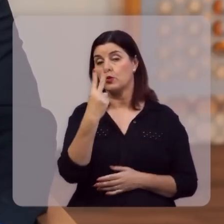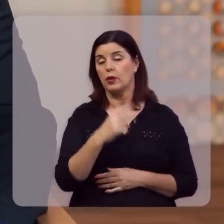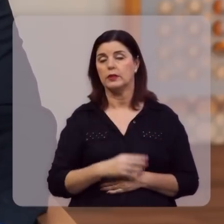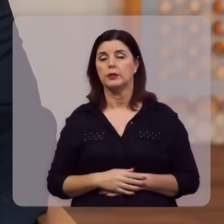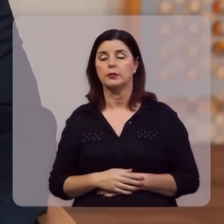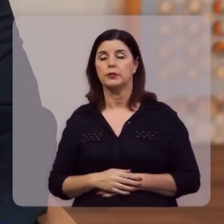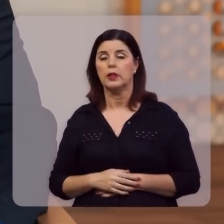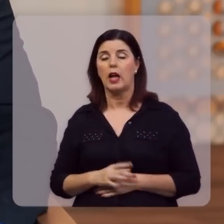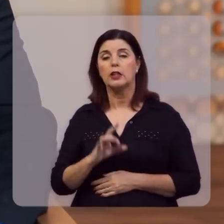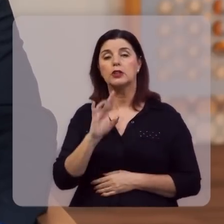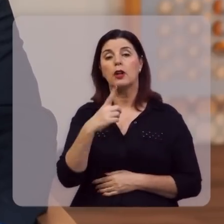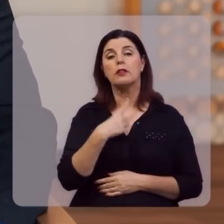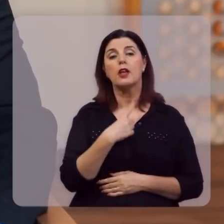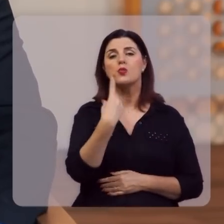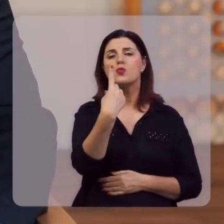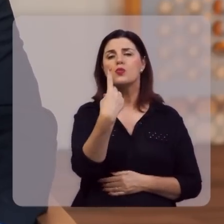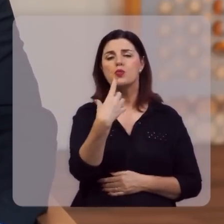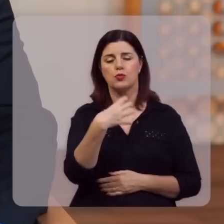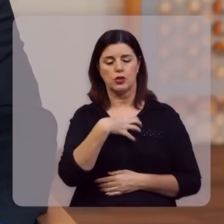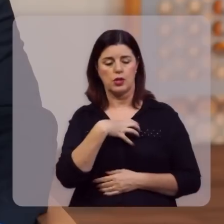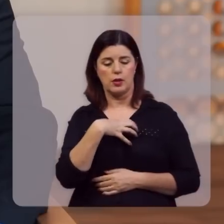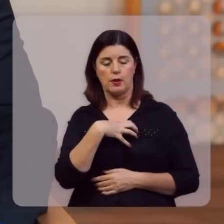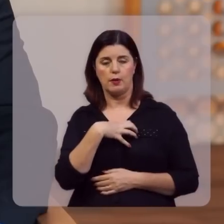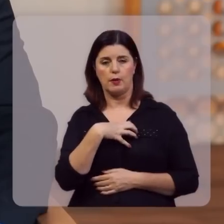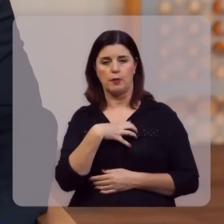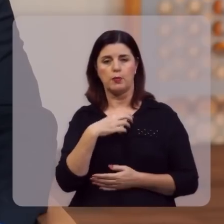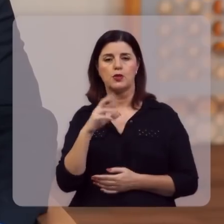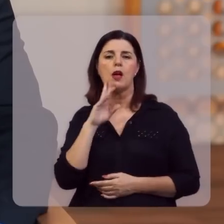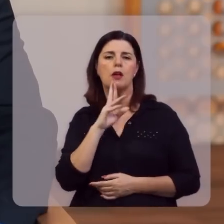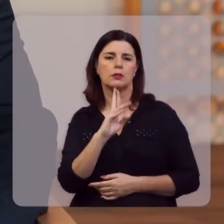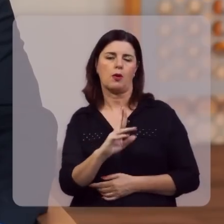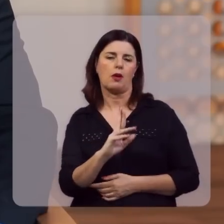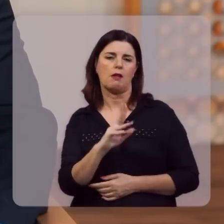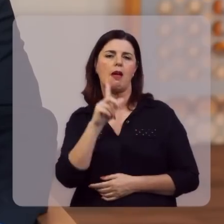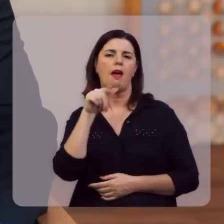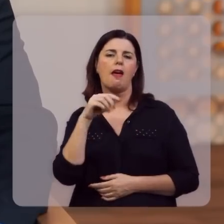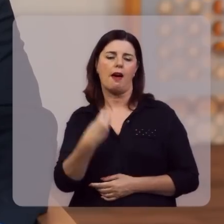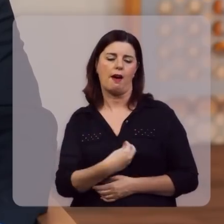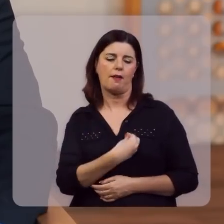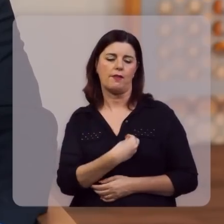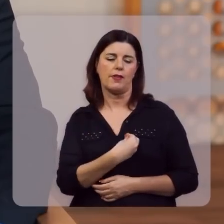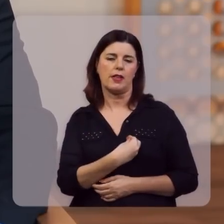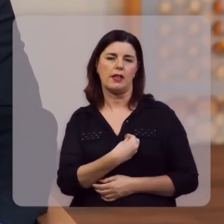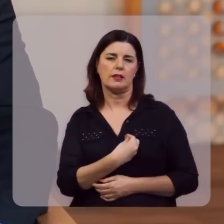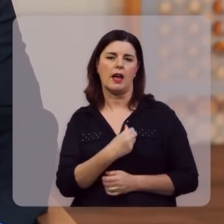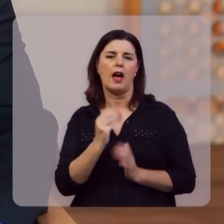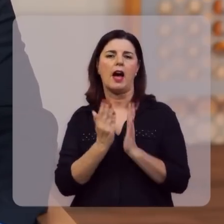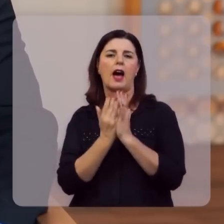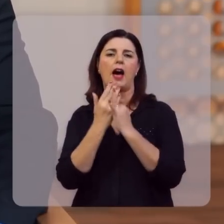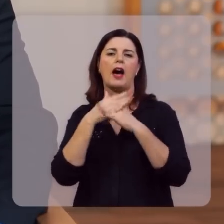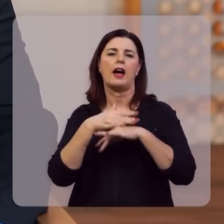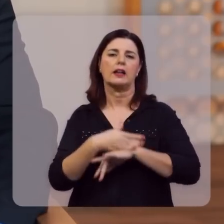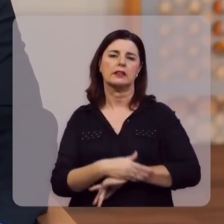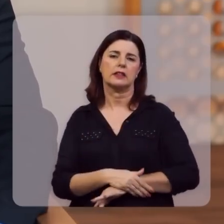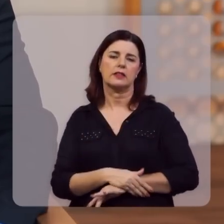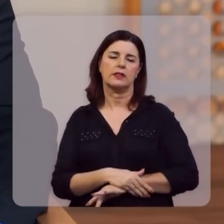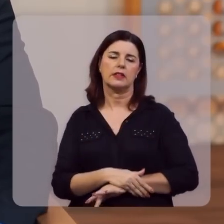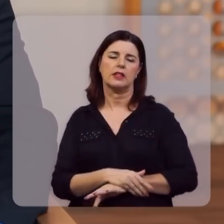2. E que só existe um tipo de solução, que é a vivificação